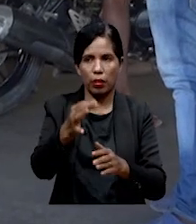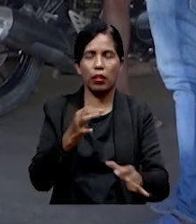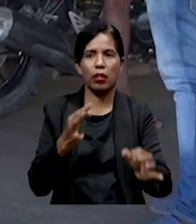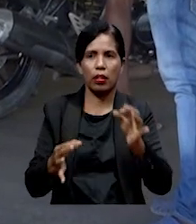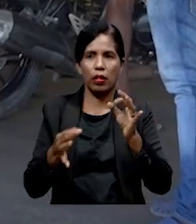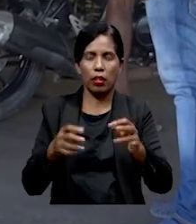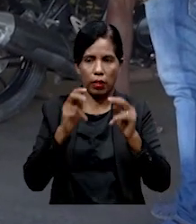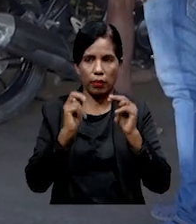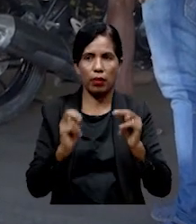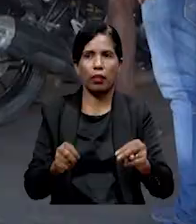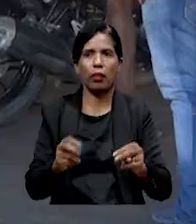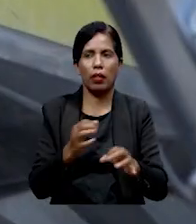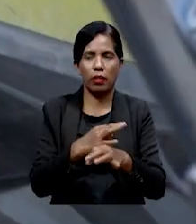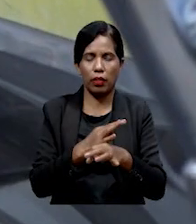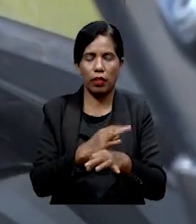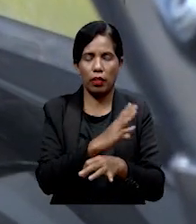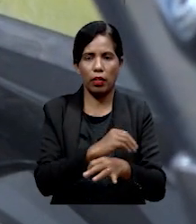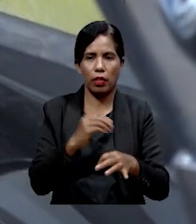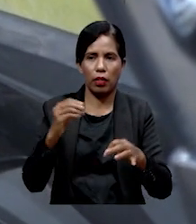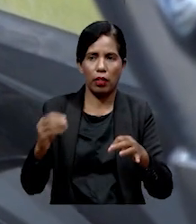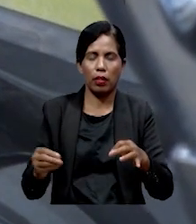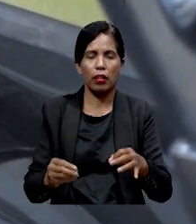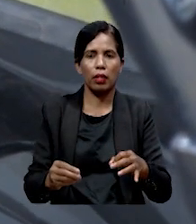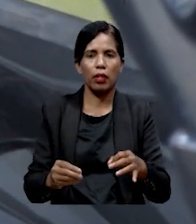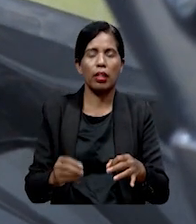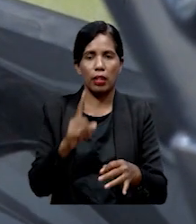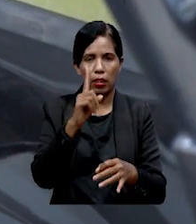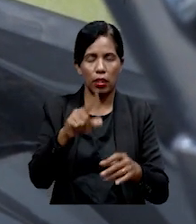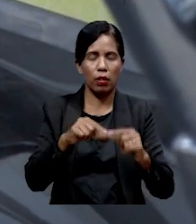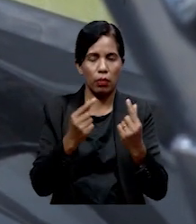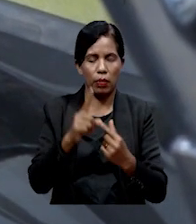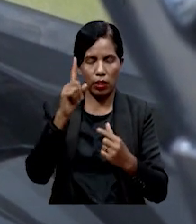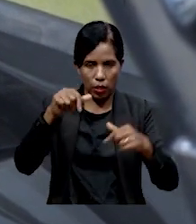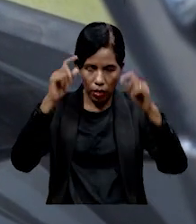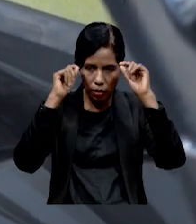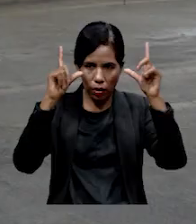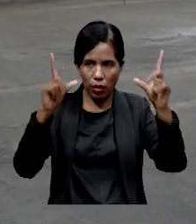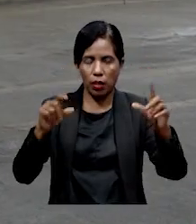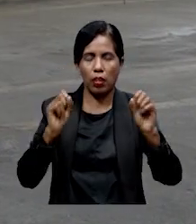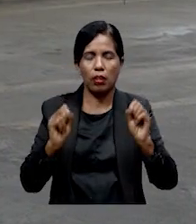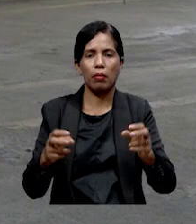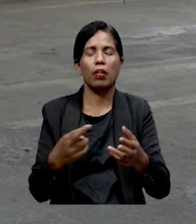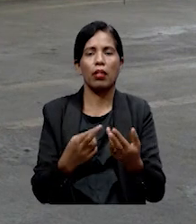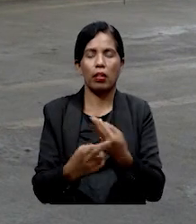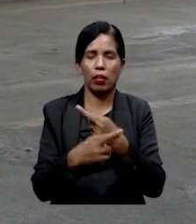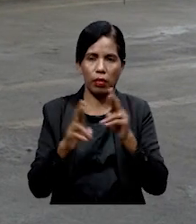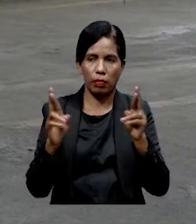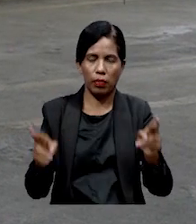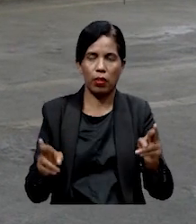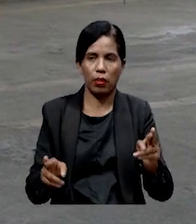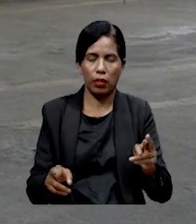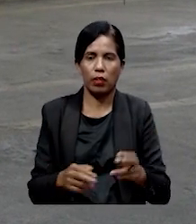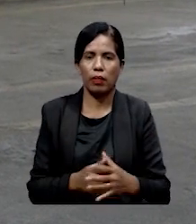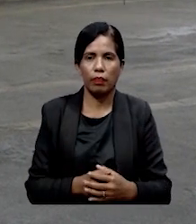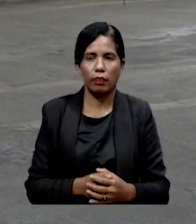a necessidade atuar a refinaria modular IDA e a Timor-Leste, onde ela responde ba necessidade